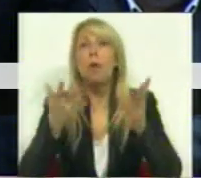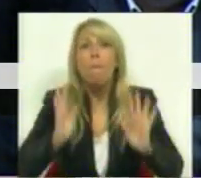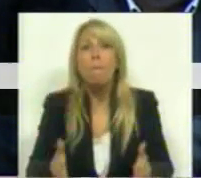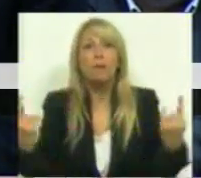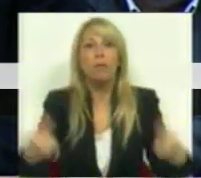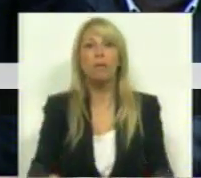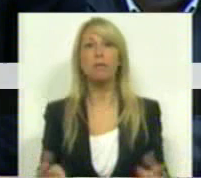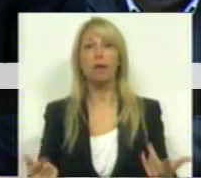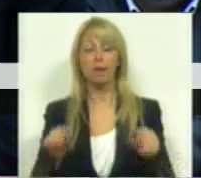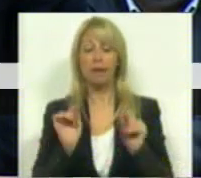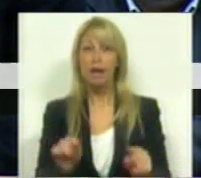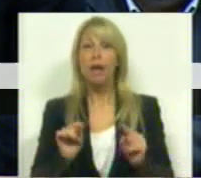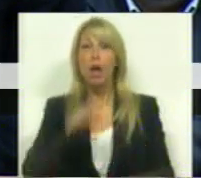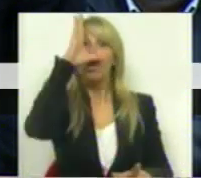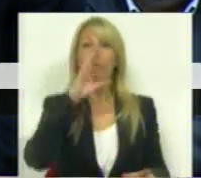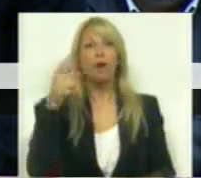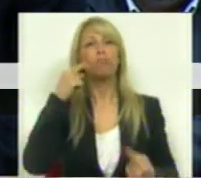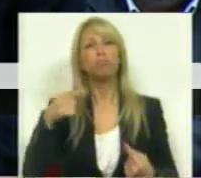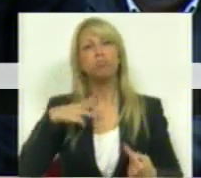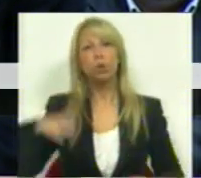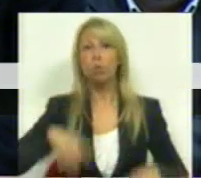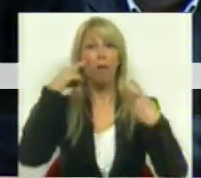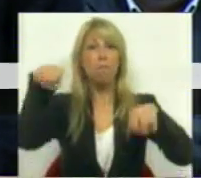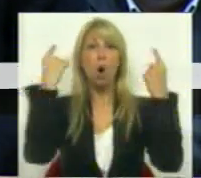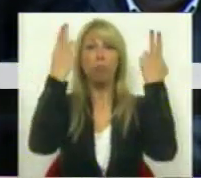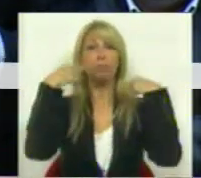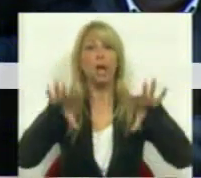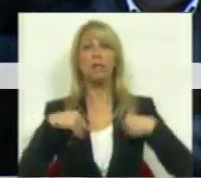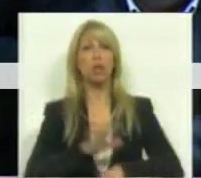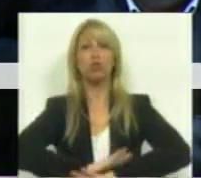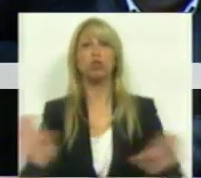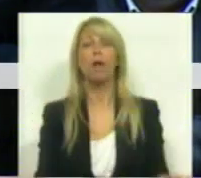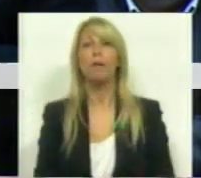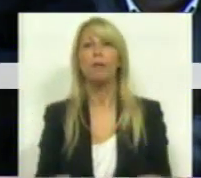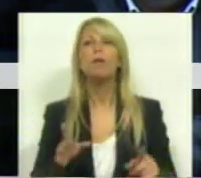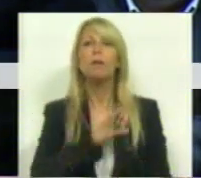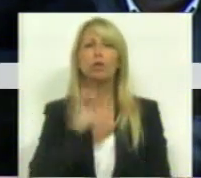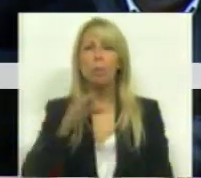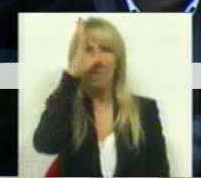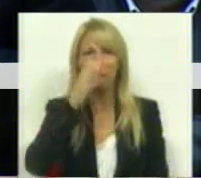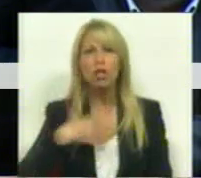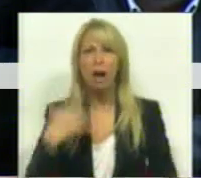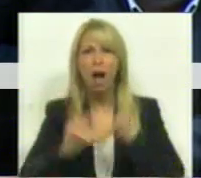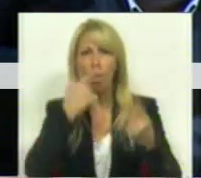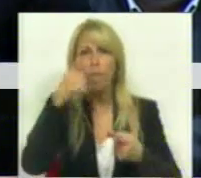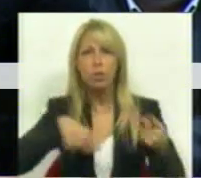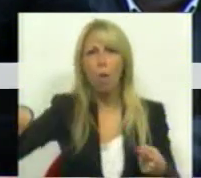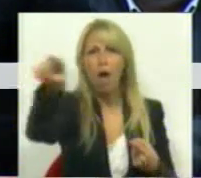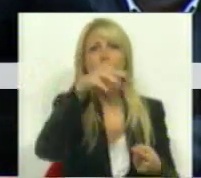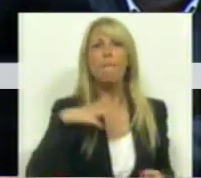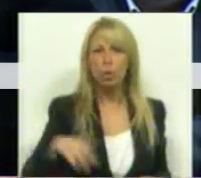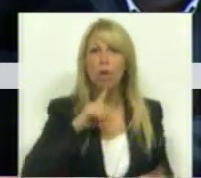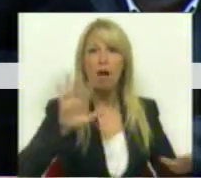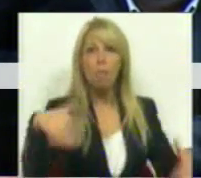é exatamente que o Governo português revela toda a sua resignação. O Sr. Primeiro-Ministro quer que algum português acredite que,